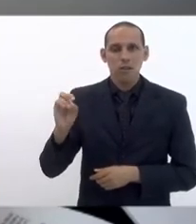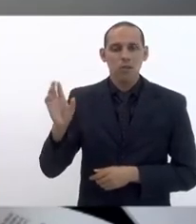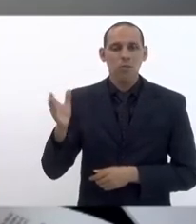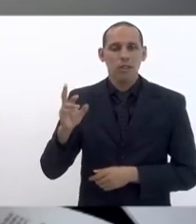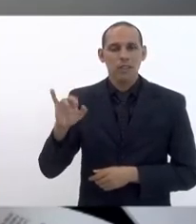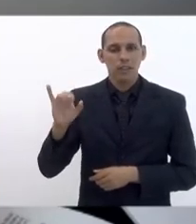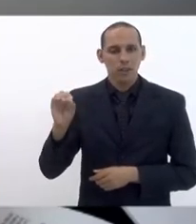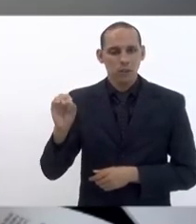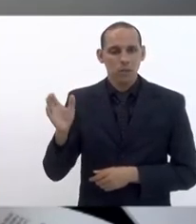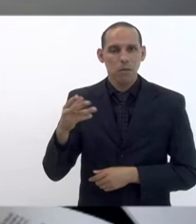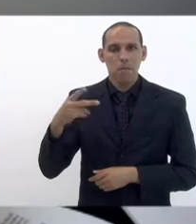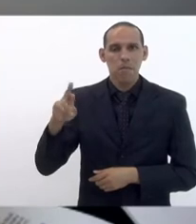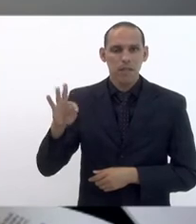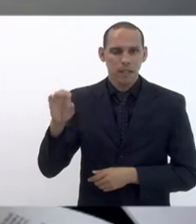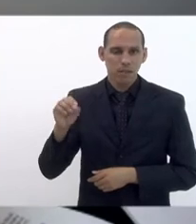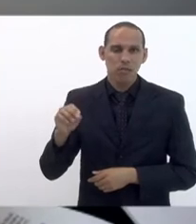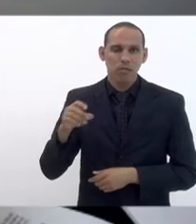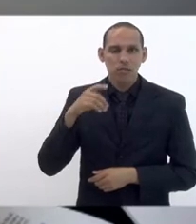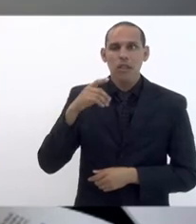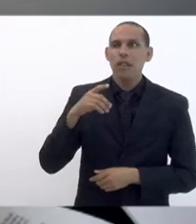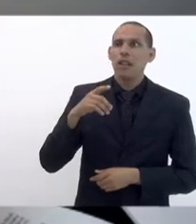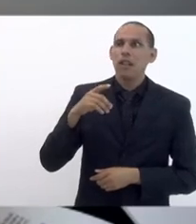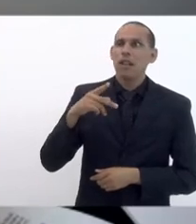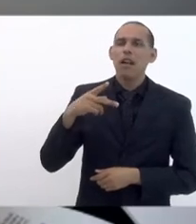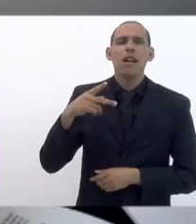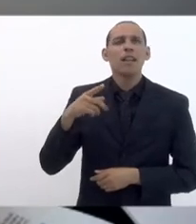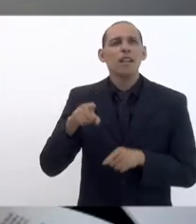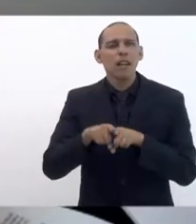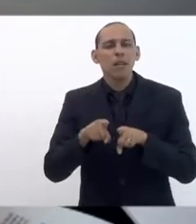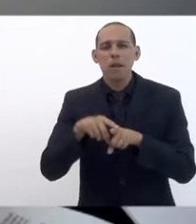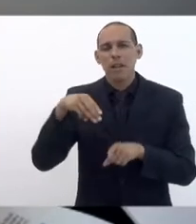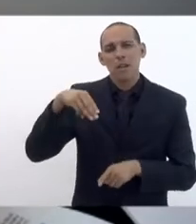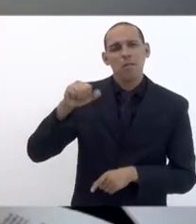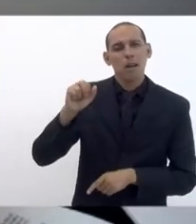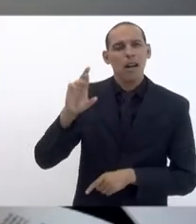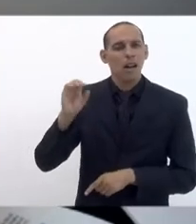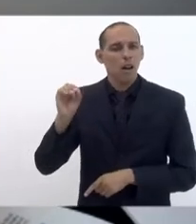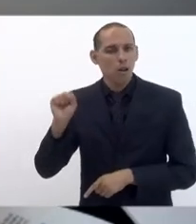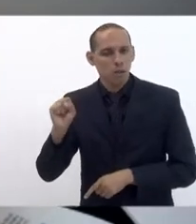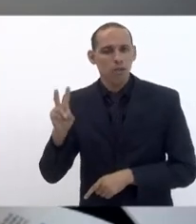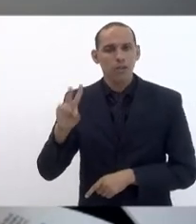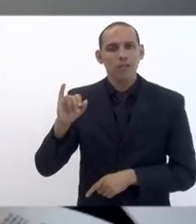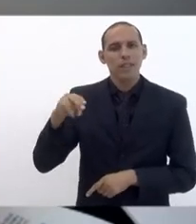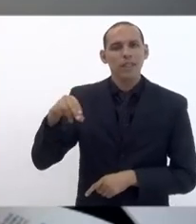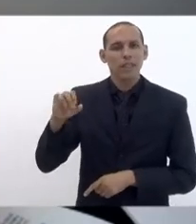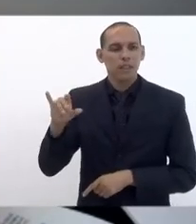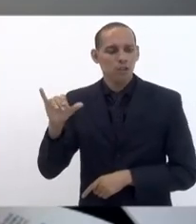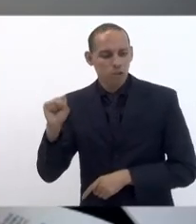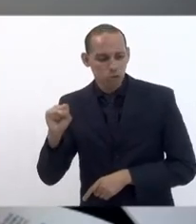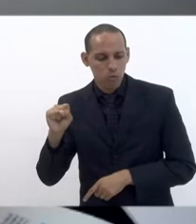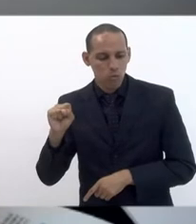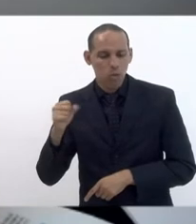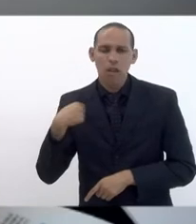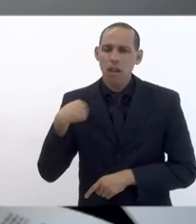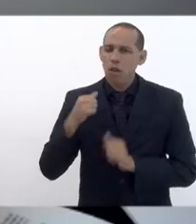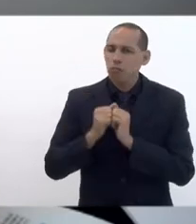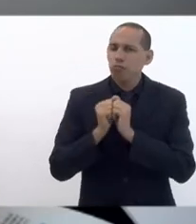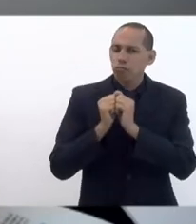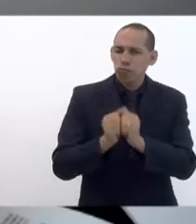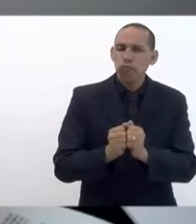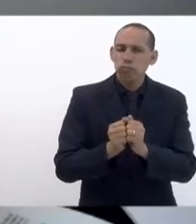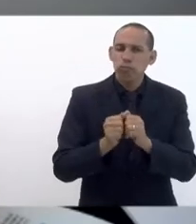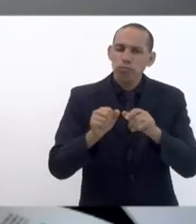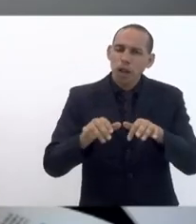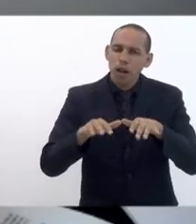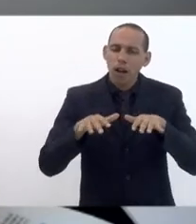Marcos Vinícius, me lembro muito bem. Eu participei de uma audiência popular, comunitária, no